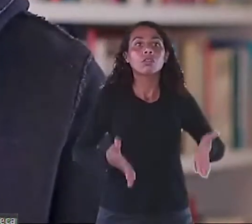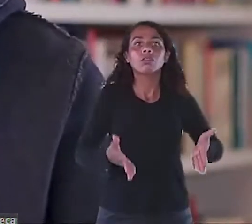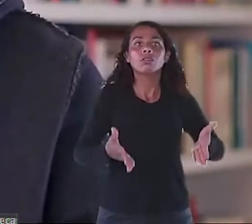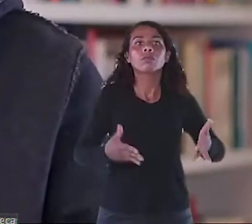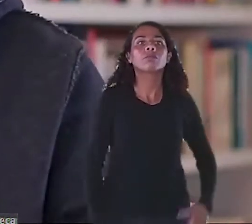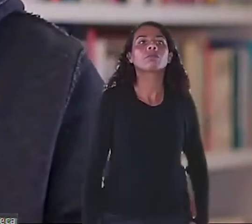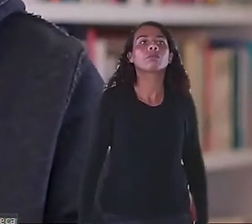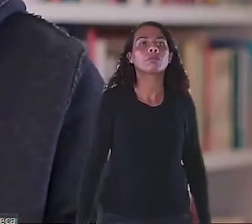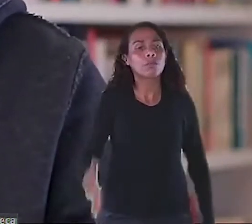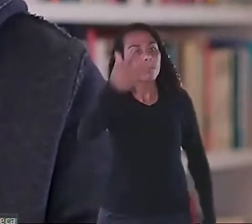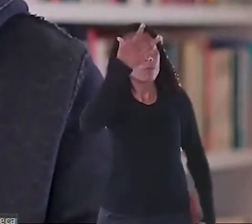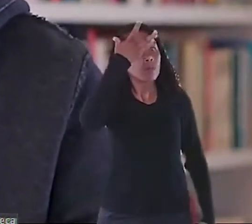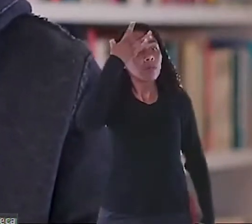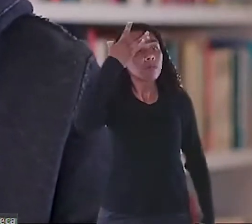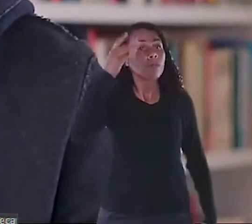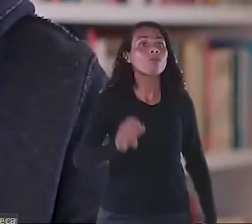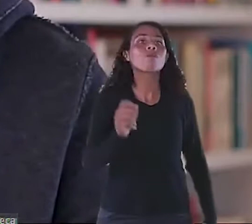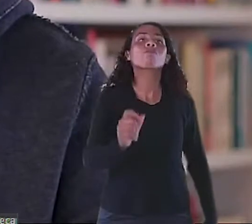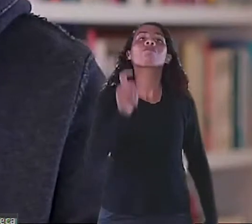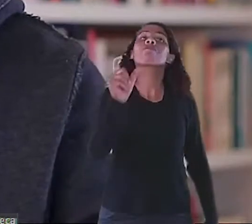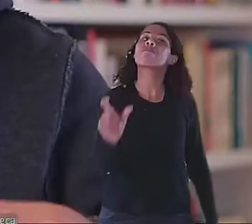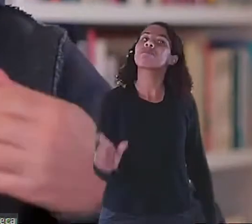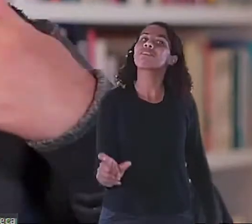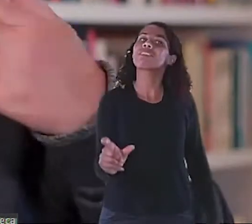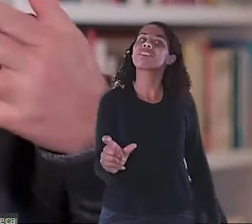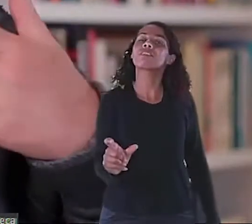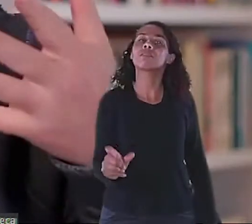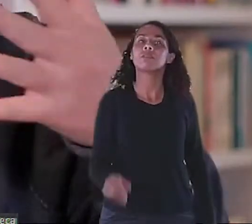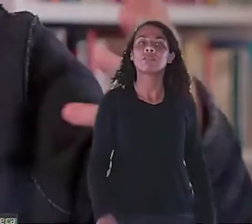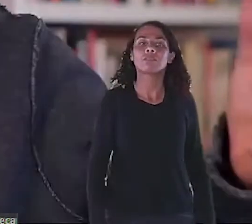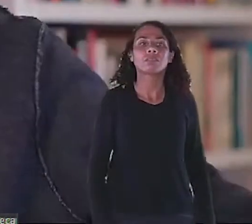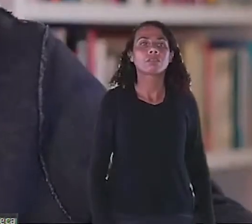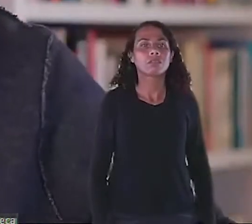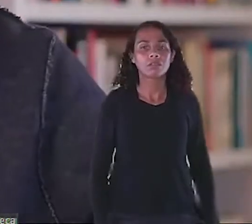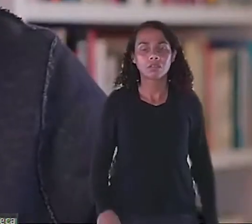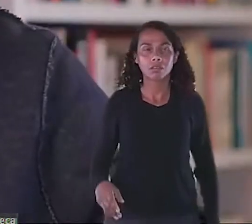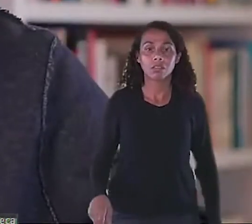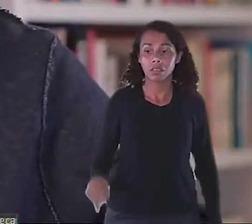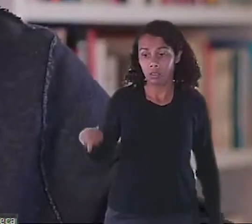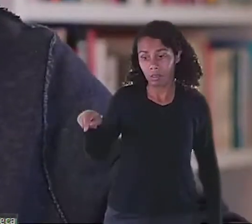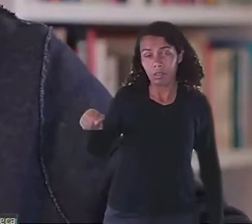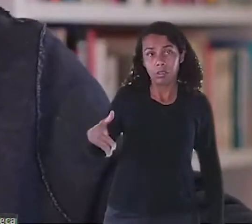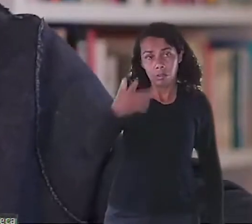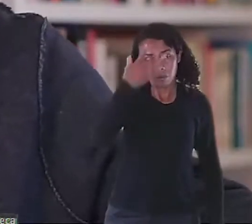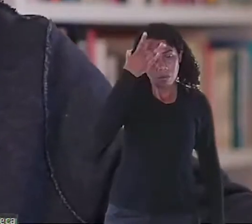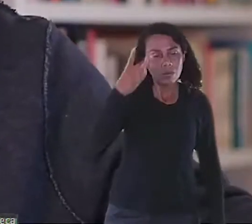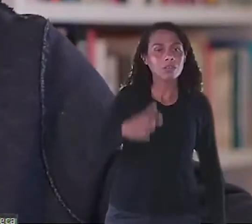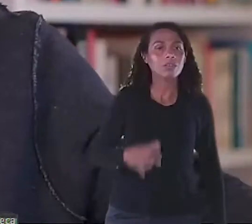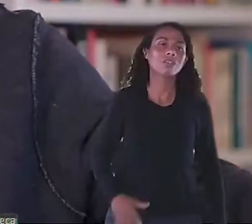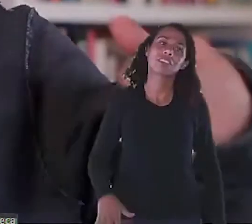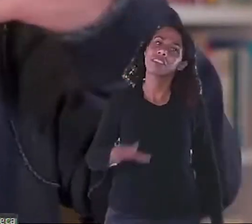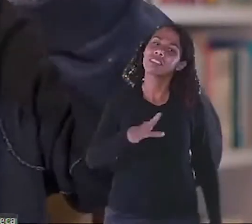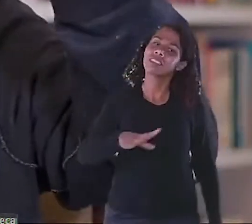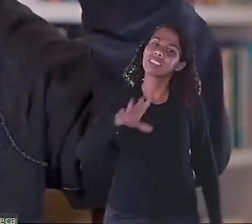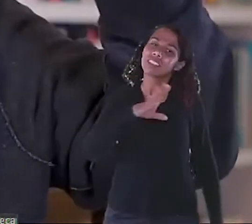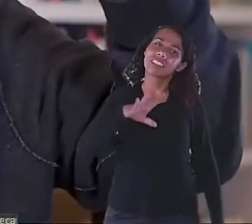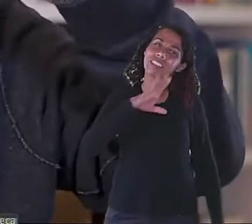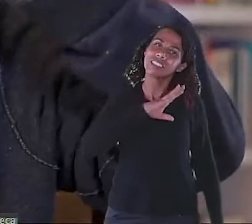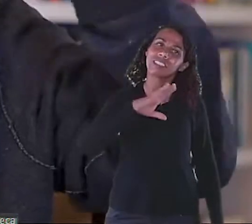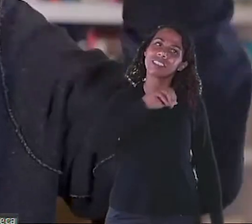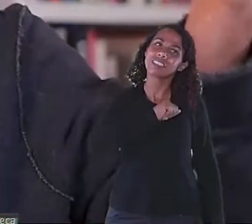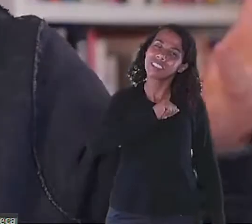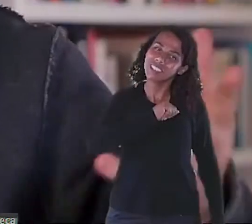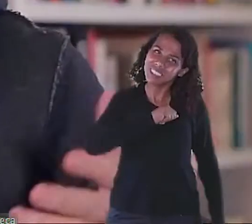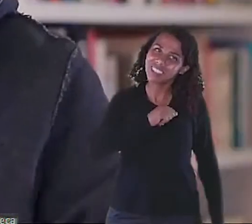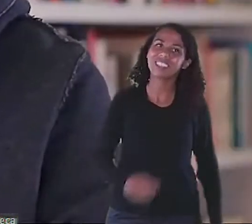conosco uma das pessoas que eu mais afetivamente prezo no mundo. Logo vou fazendo declaração de